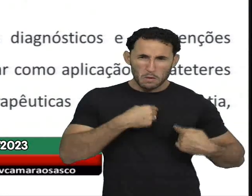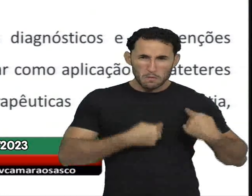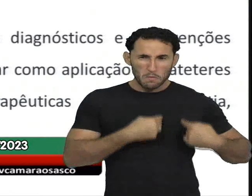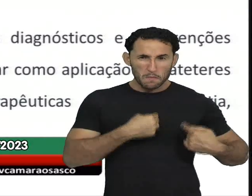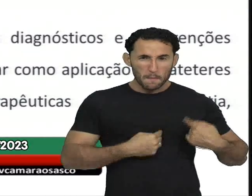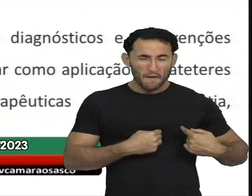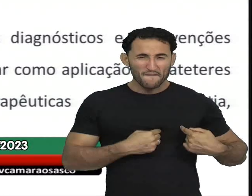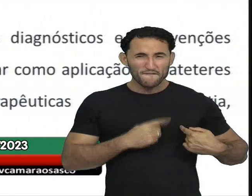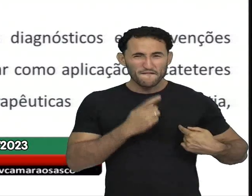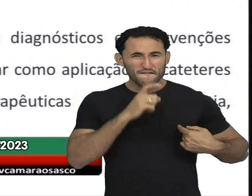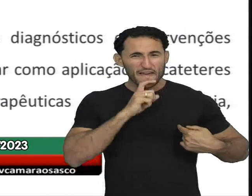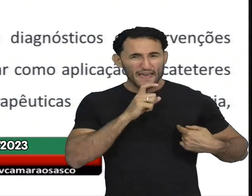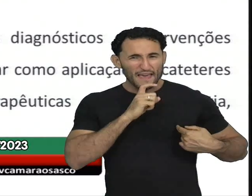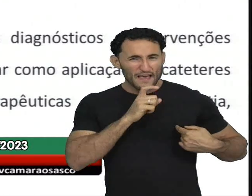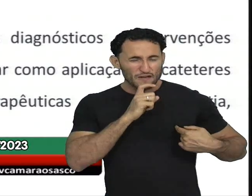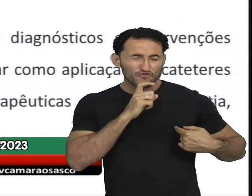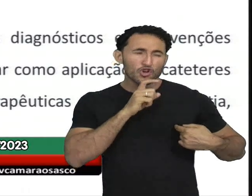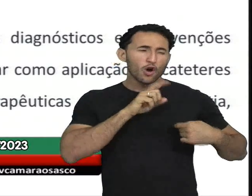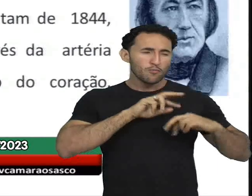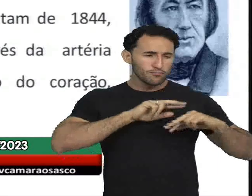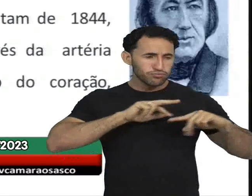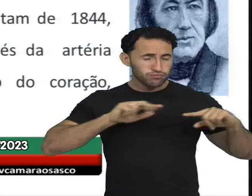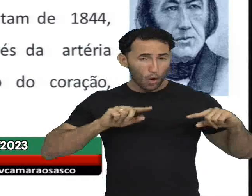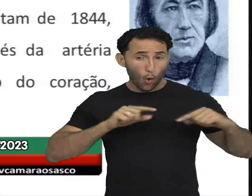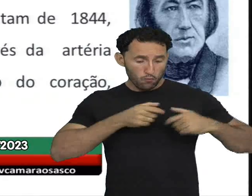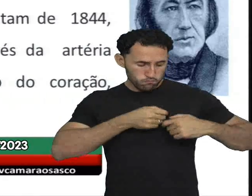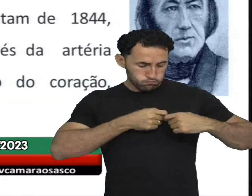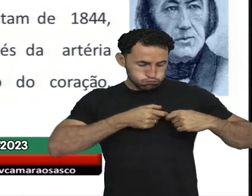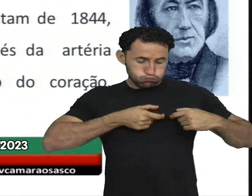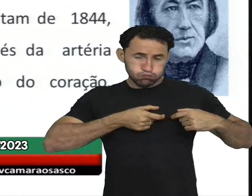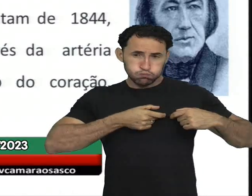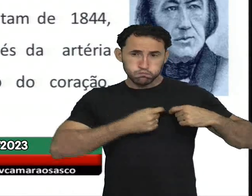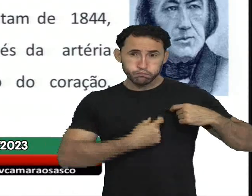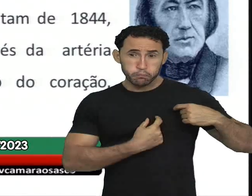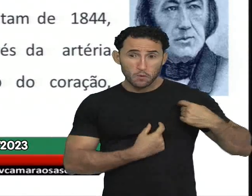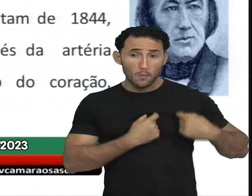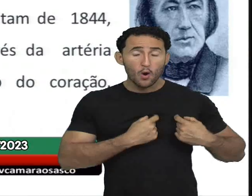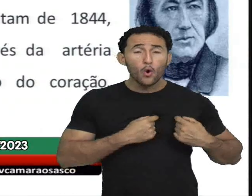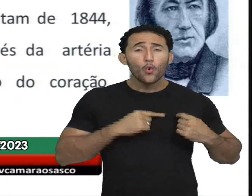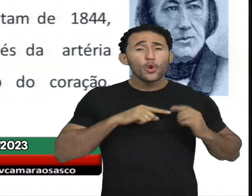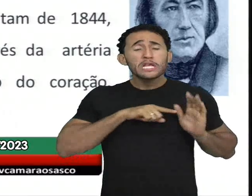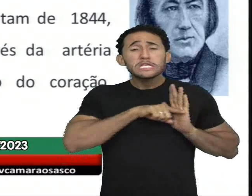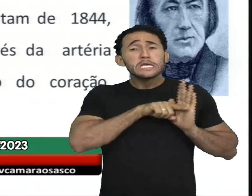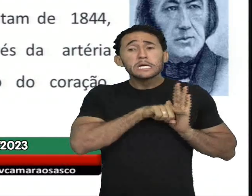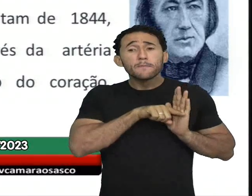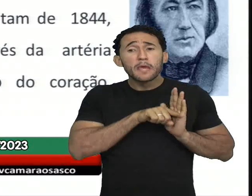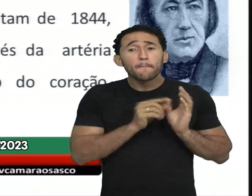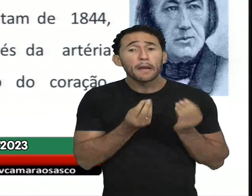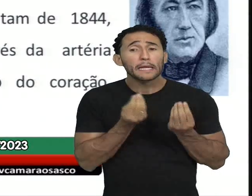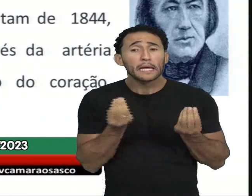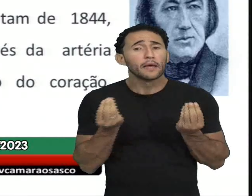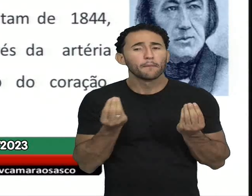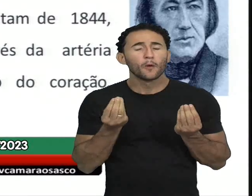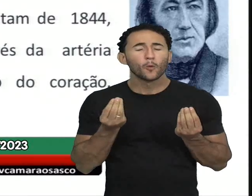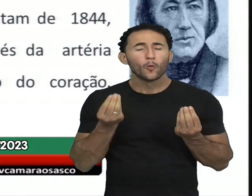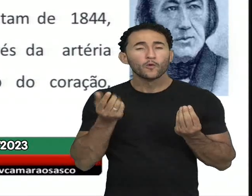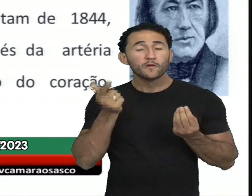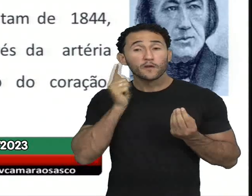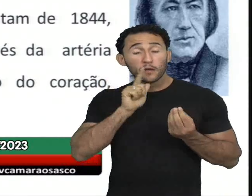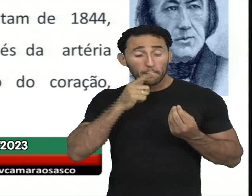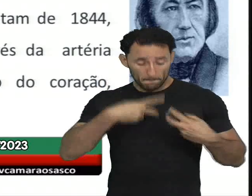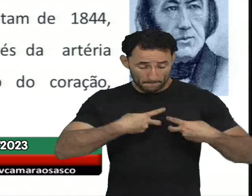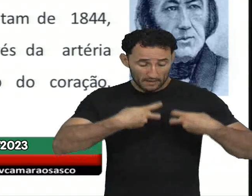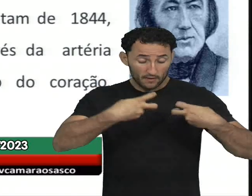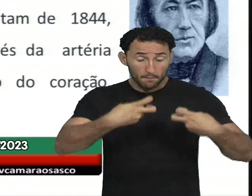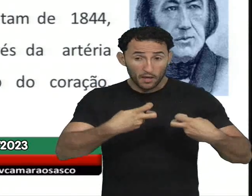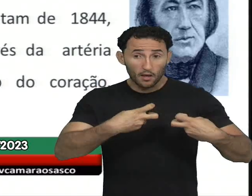veia. O exame ele se completa por fazer a punção